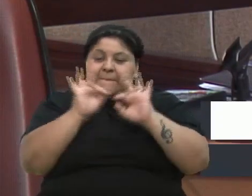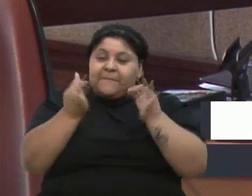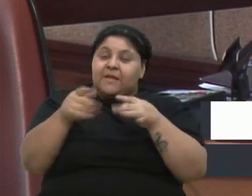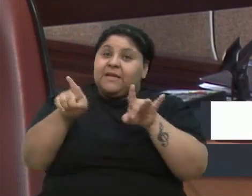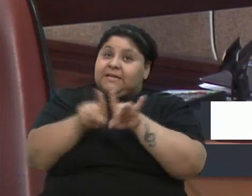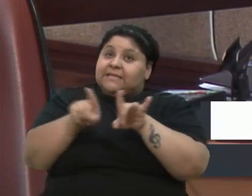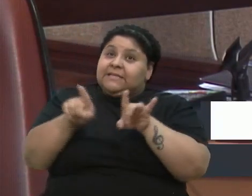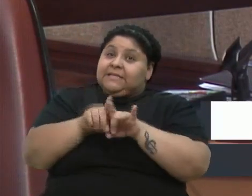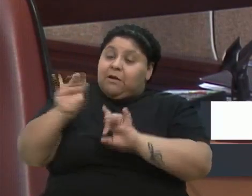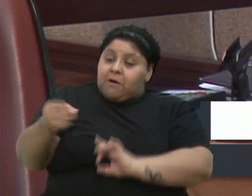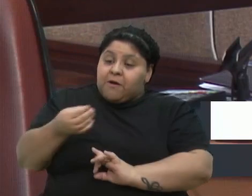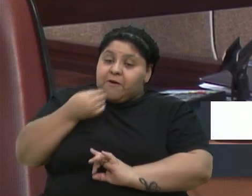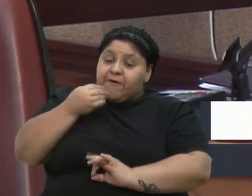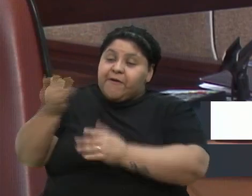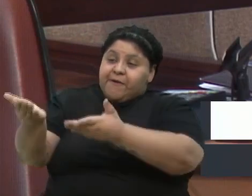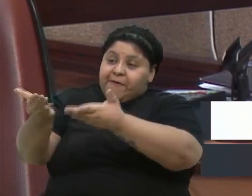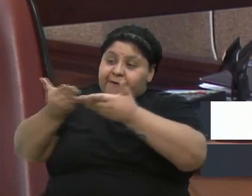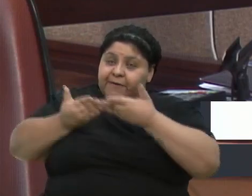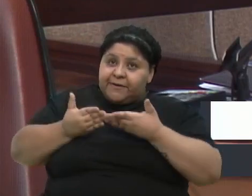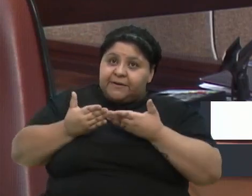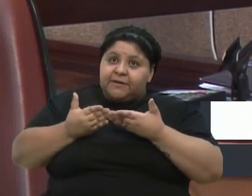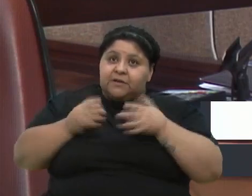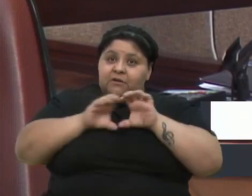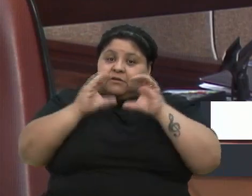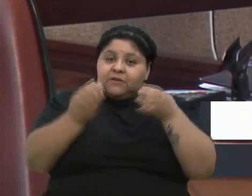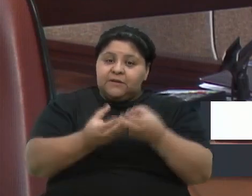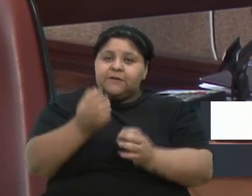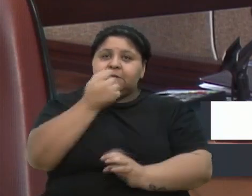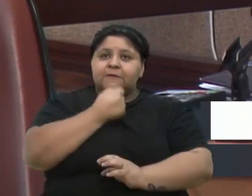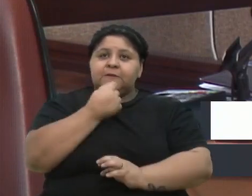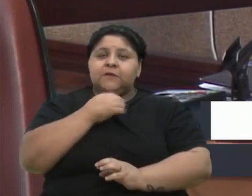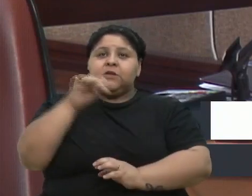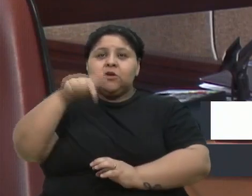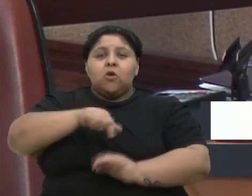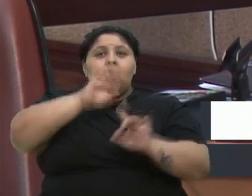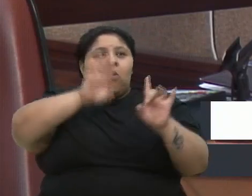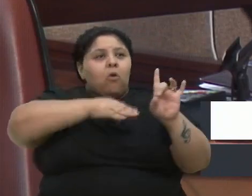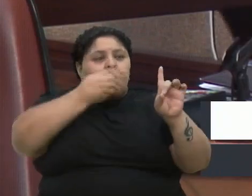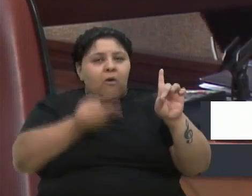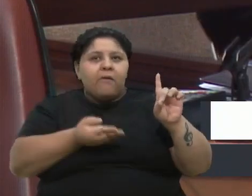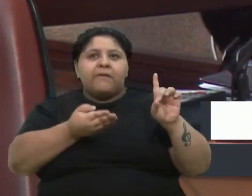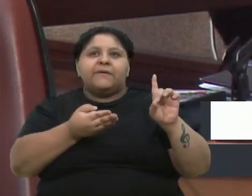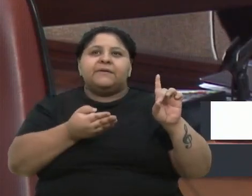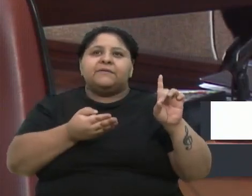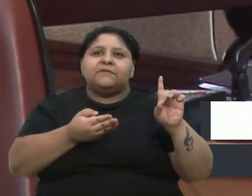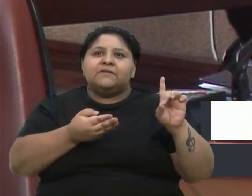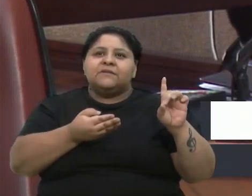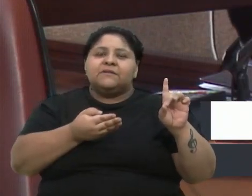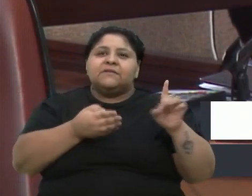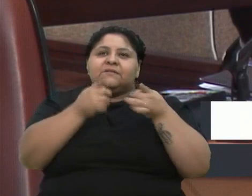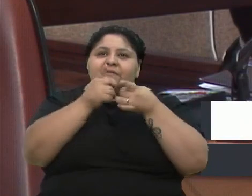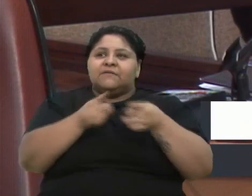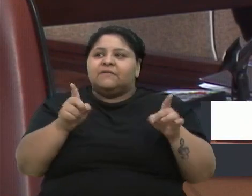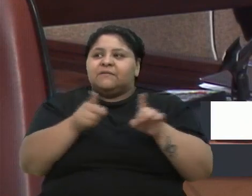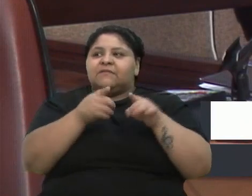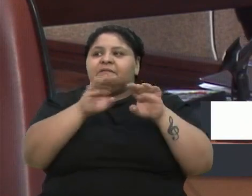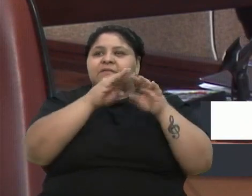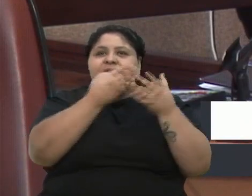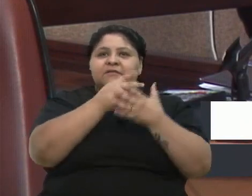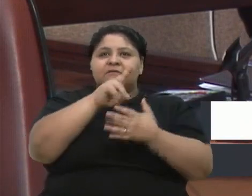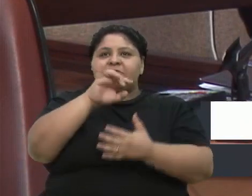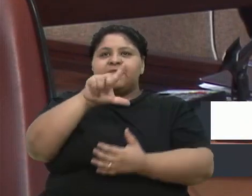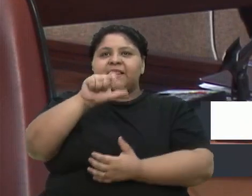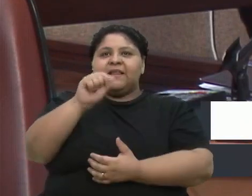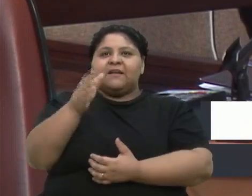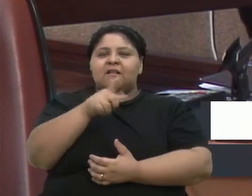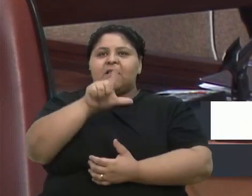estendo um convite a toda a comunidade caxiense. Hoje homenagearemos, né, a Escola Musical Vila Lobos,